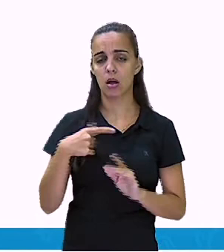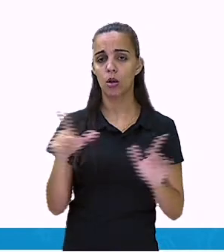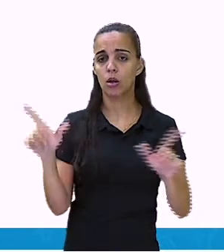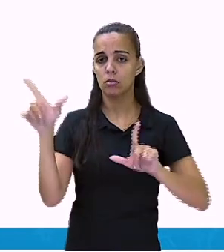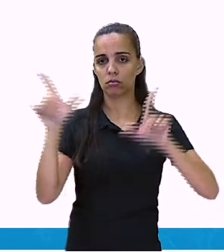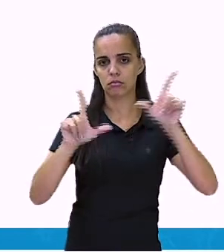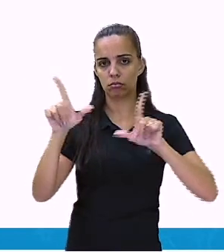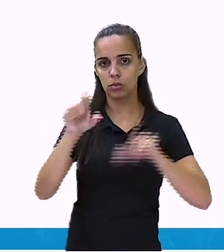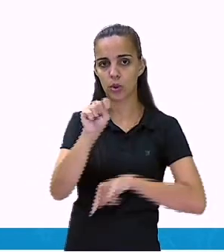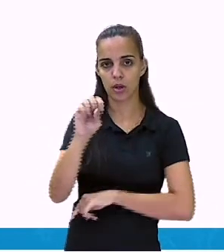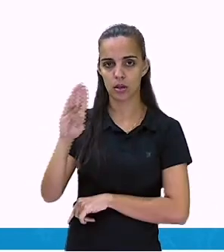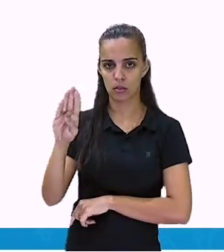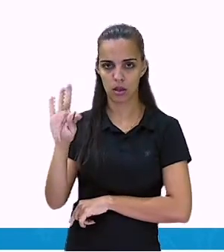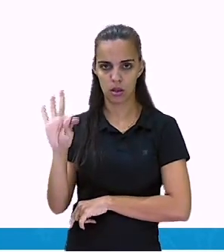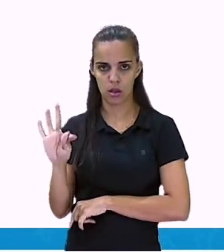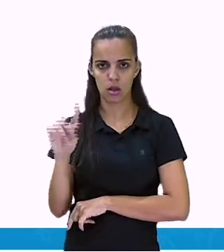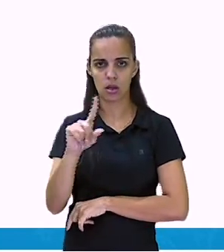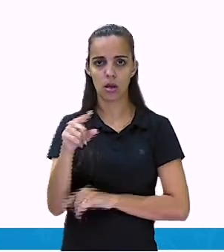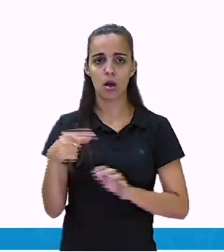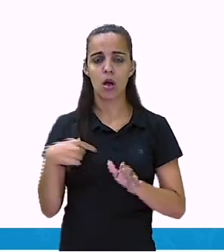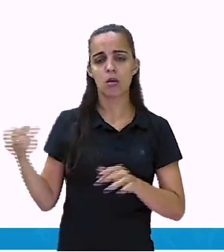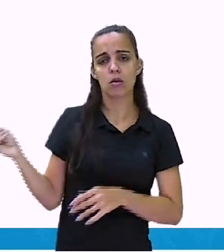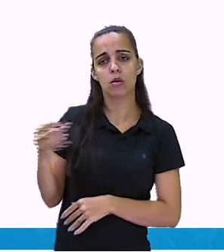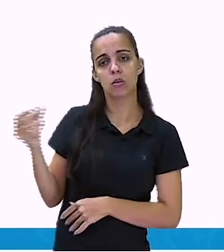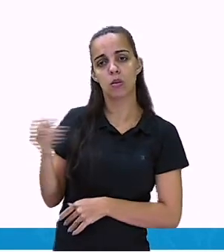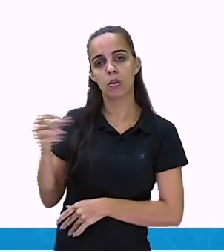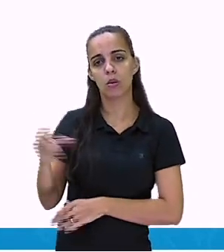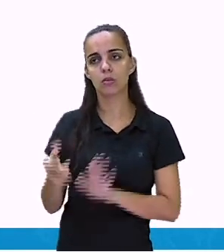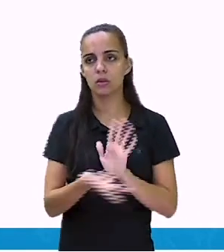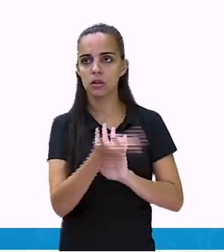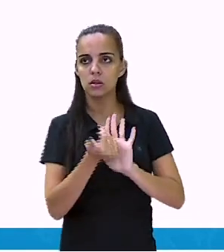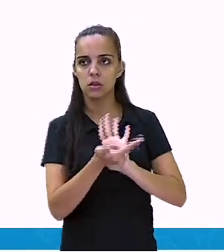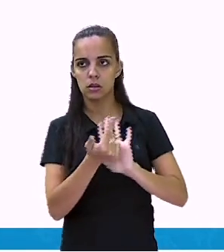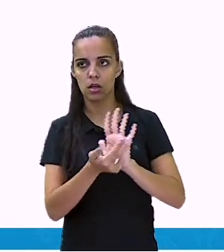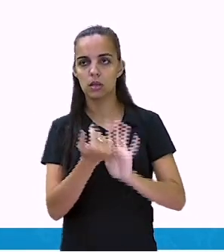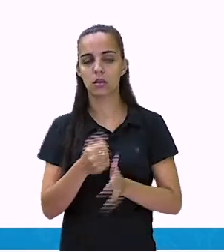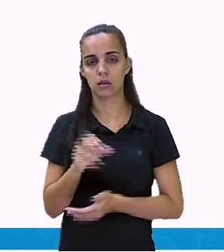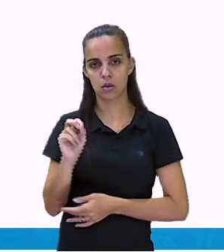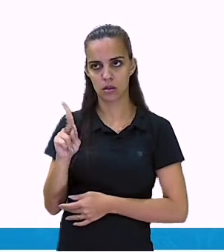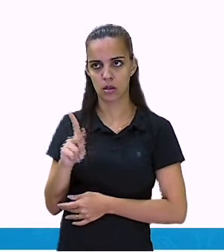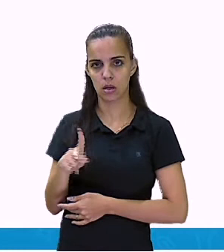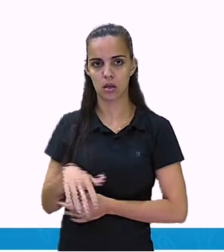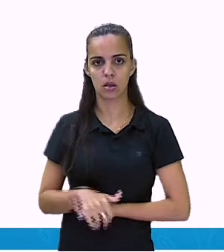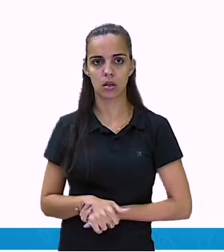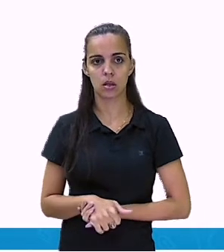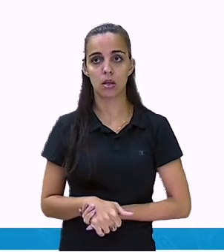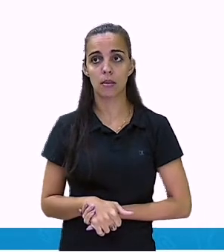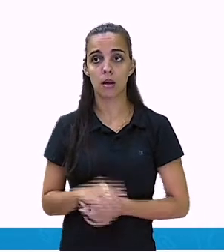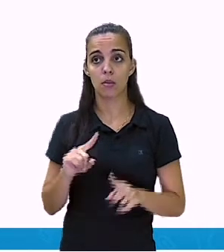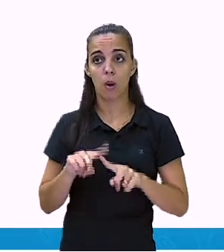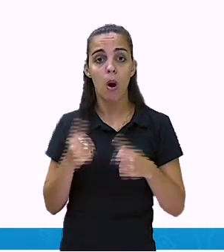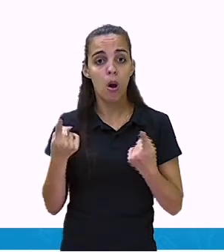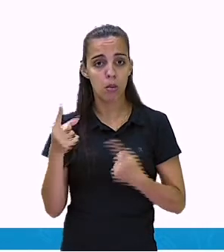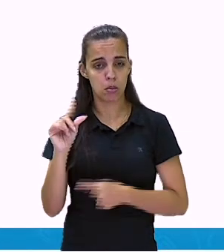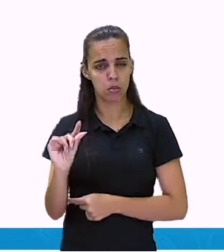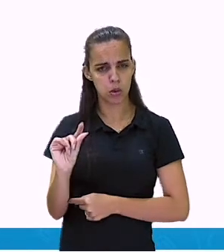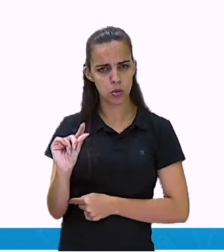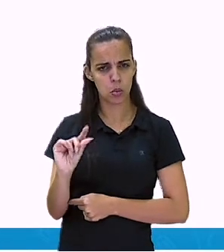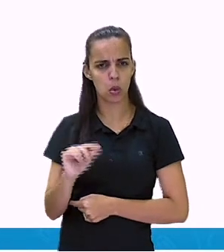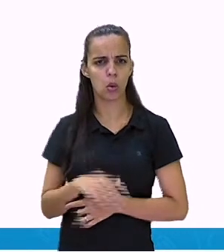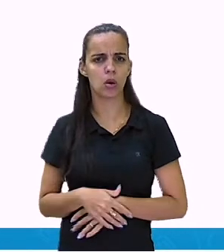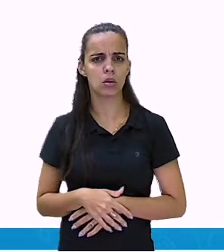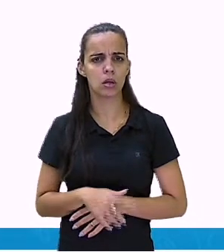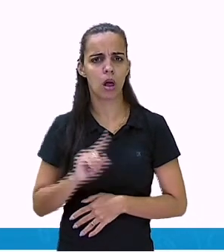ao estrear novos desenhos, ok? Mas